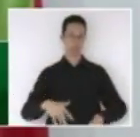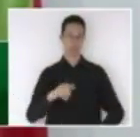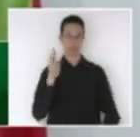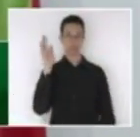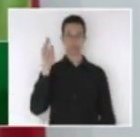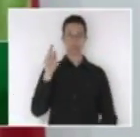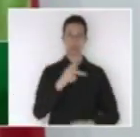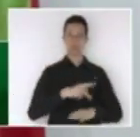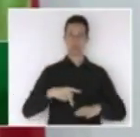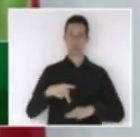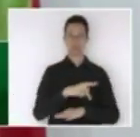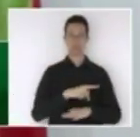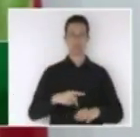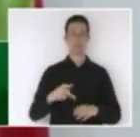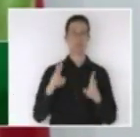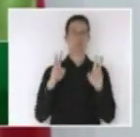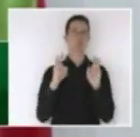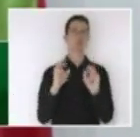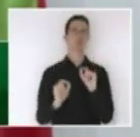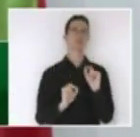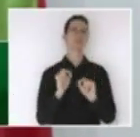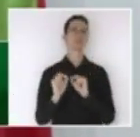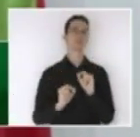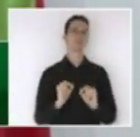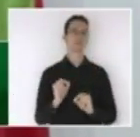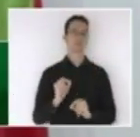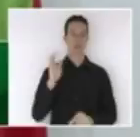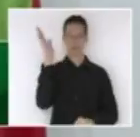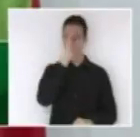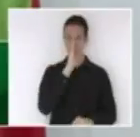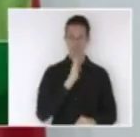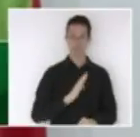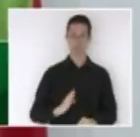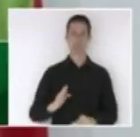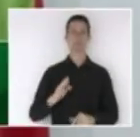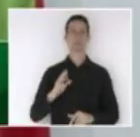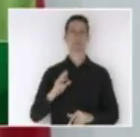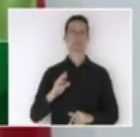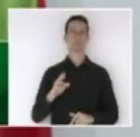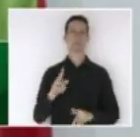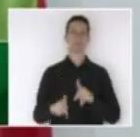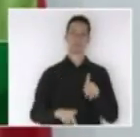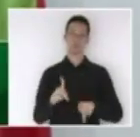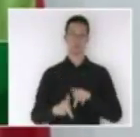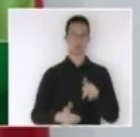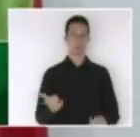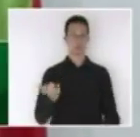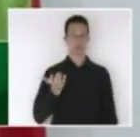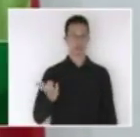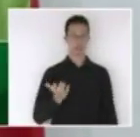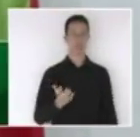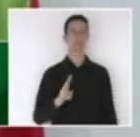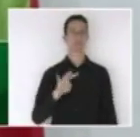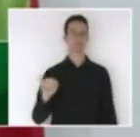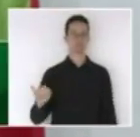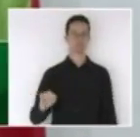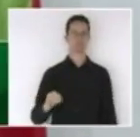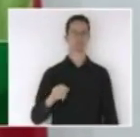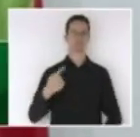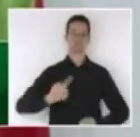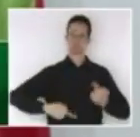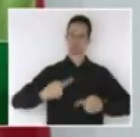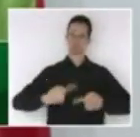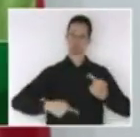traz o seguinte tema: o Brasil que o povo quer. Vamos ter um amplo debate, um processo de